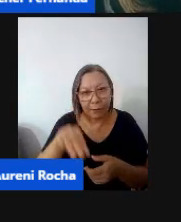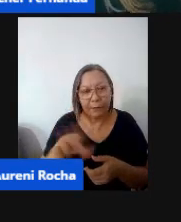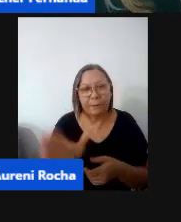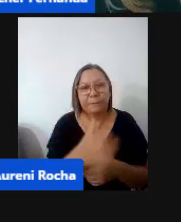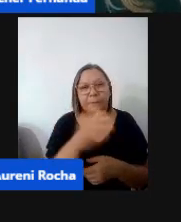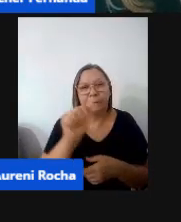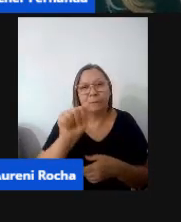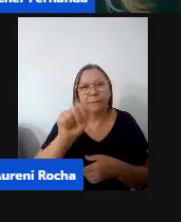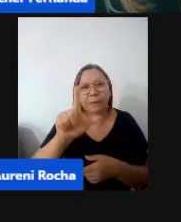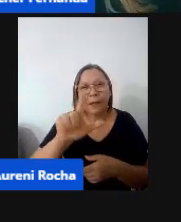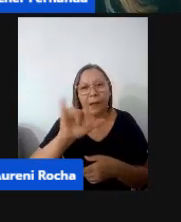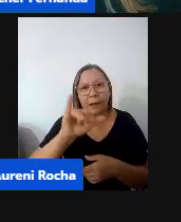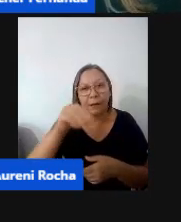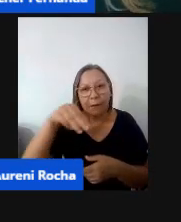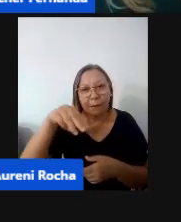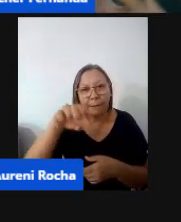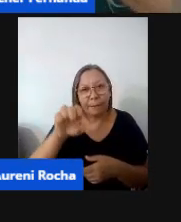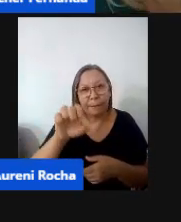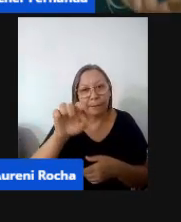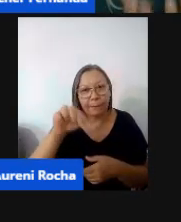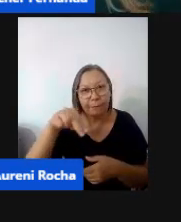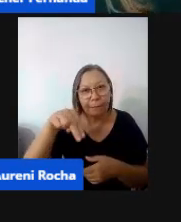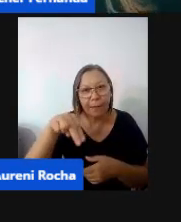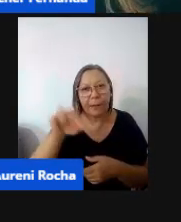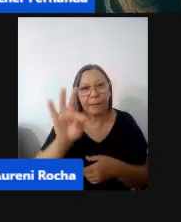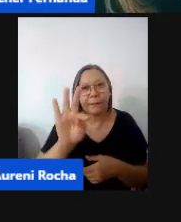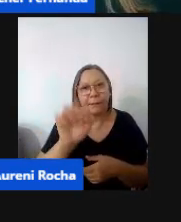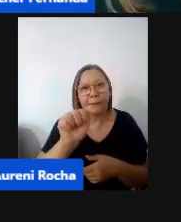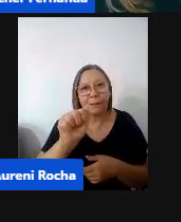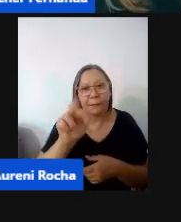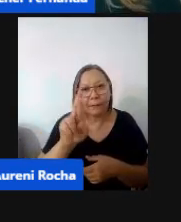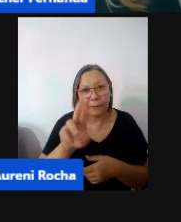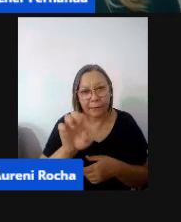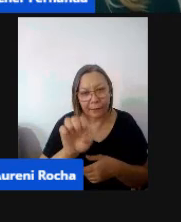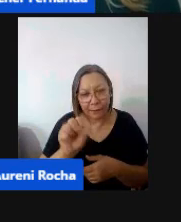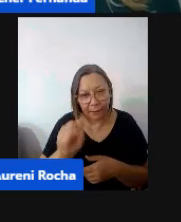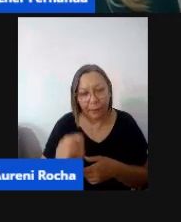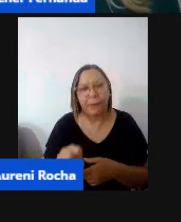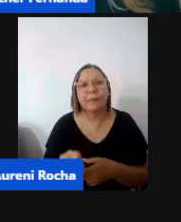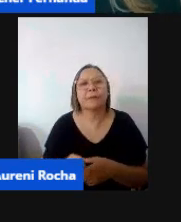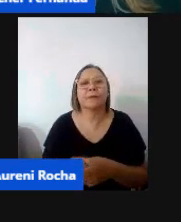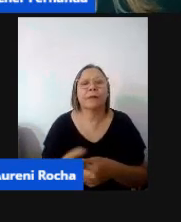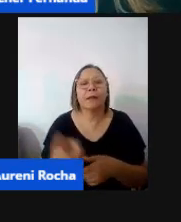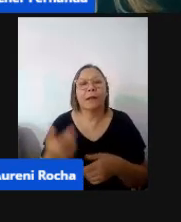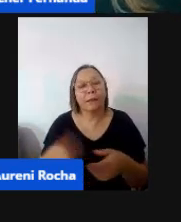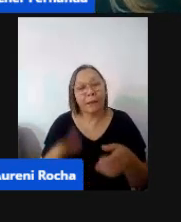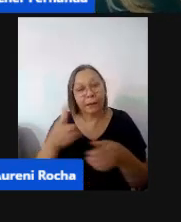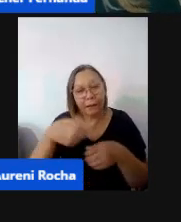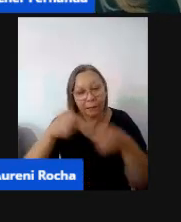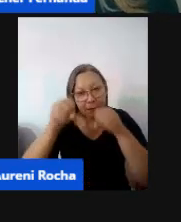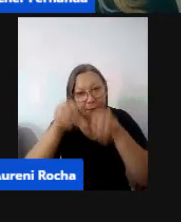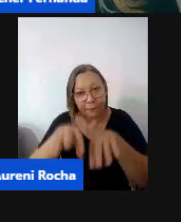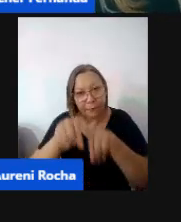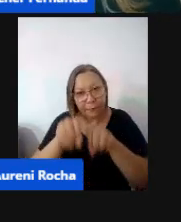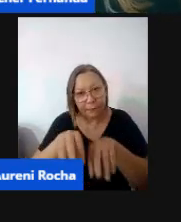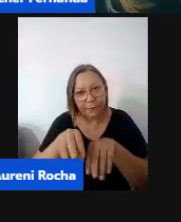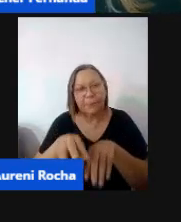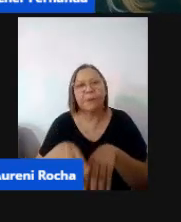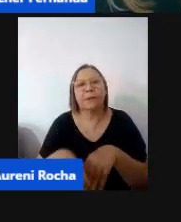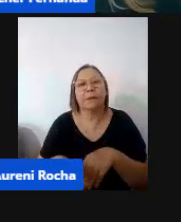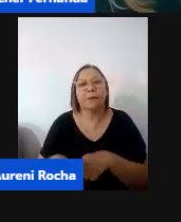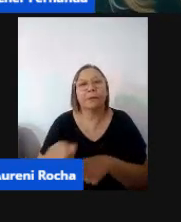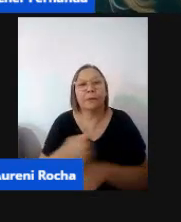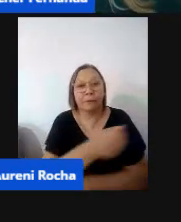inglesa. Obviamente que aqui eu estou falando com alunos de ensino médio, de alunos que já tiveram uma